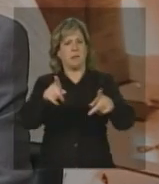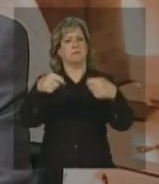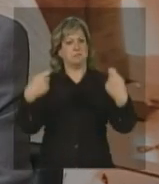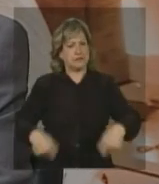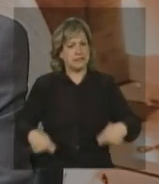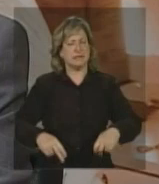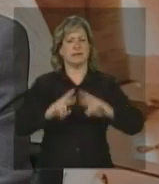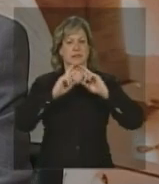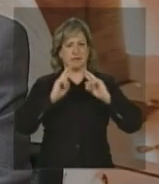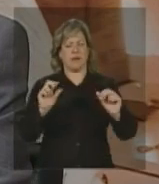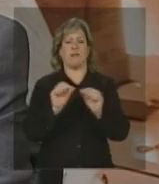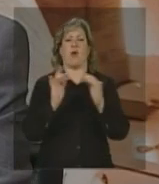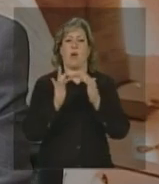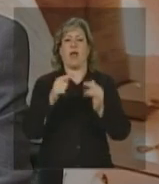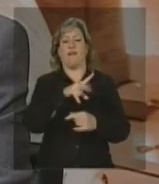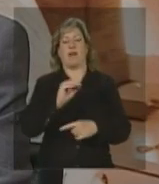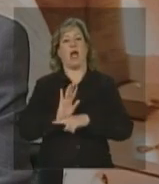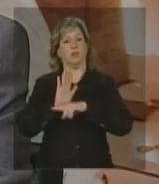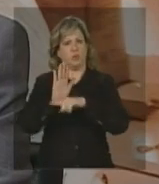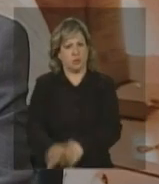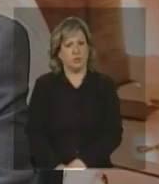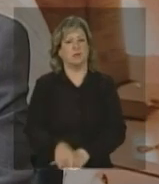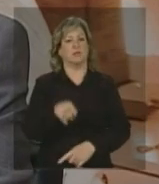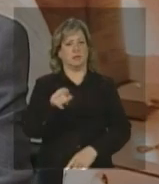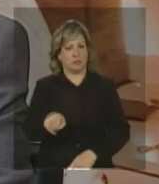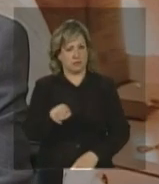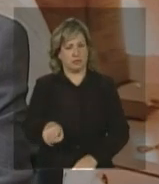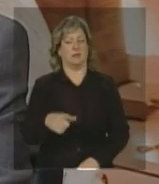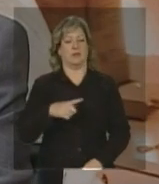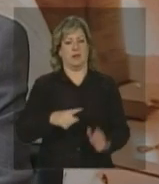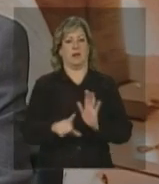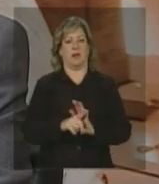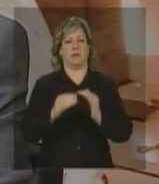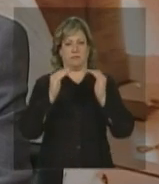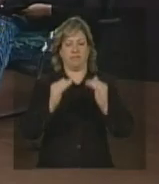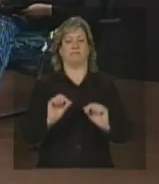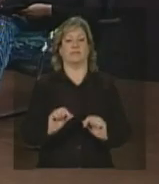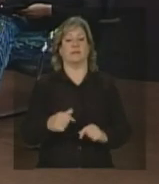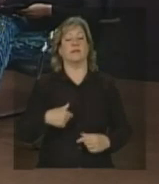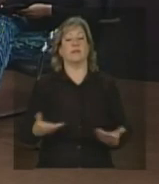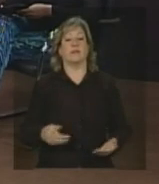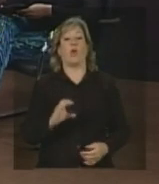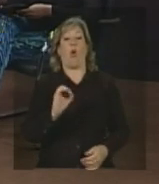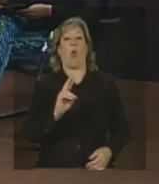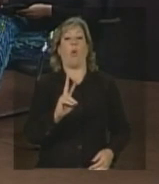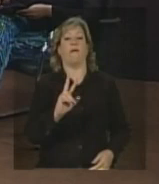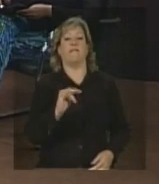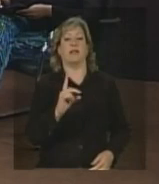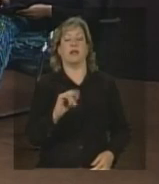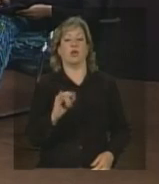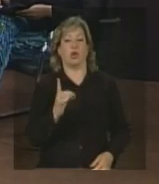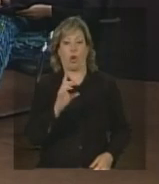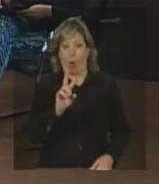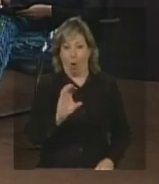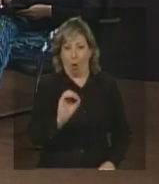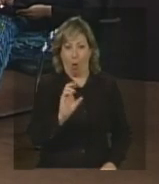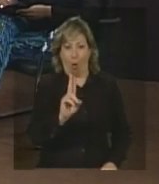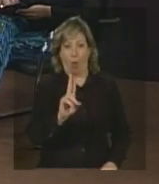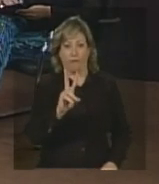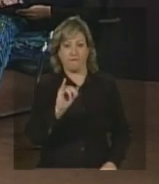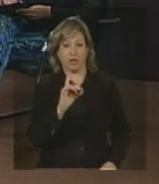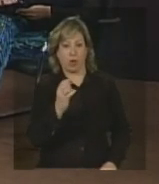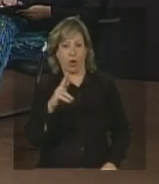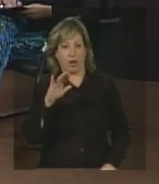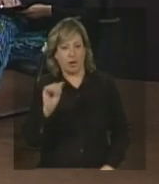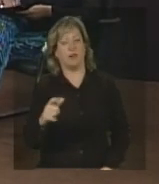Ministério Público, que ele vai justamente fazer valer a nossa legislação. E a ouvidoria da Secretaria dos Direitos Humanos também? E a ouvidoria, também? Muito